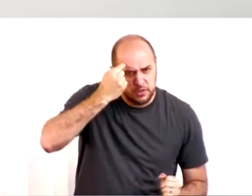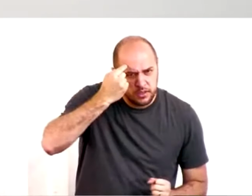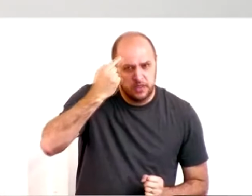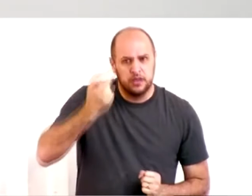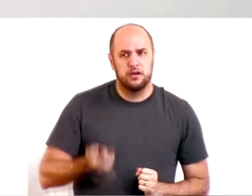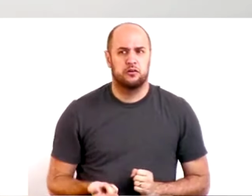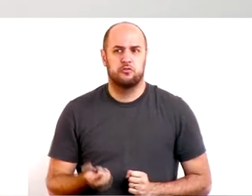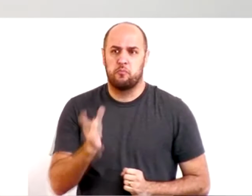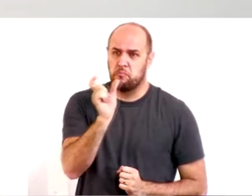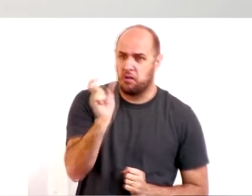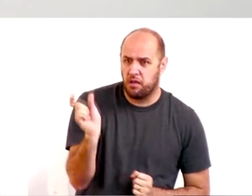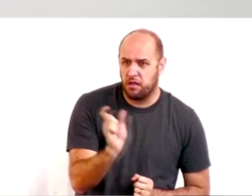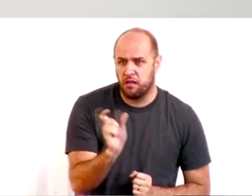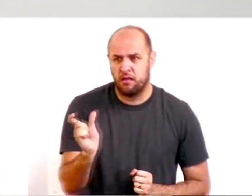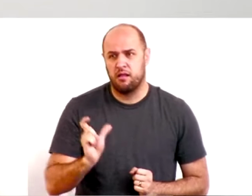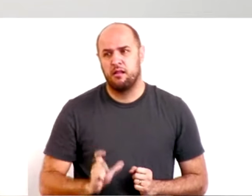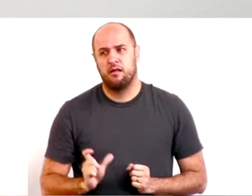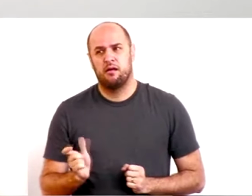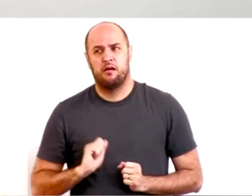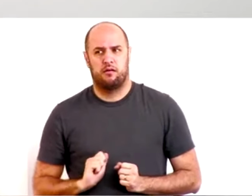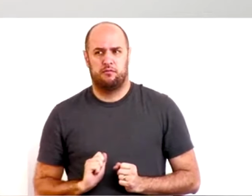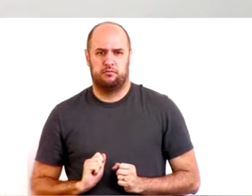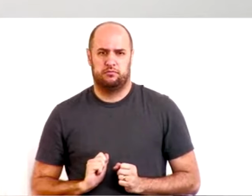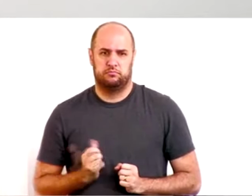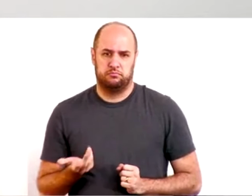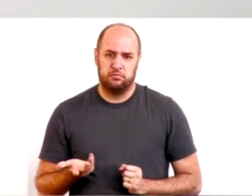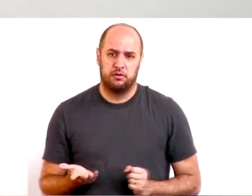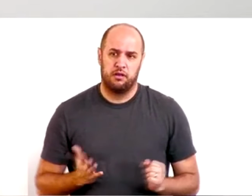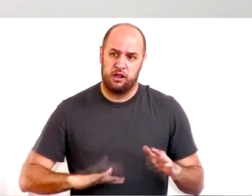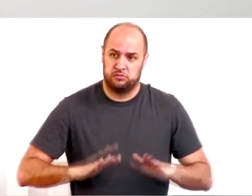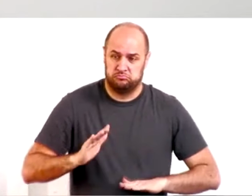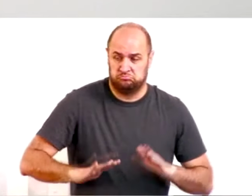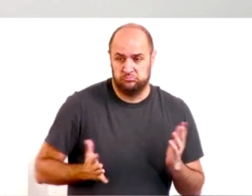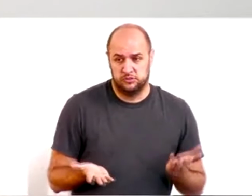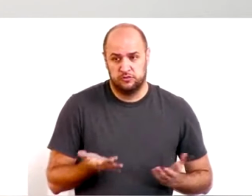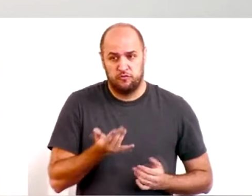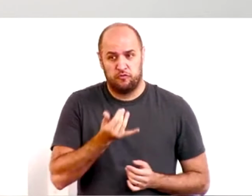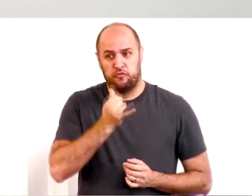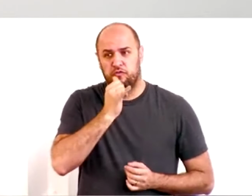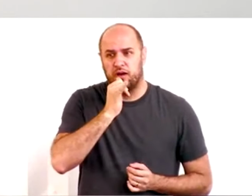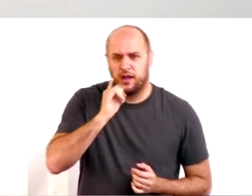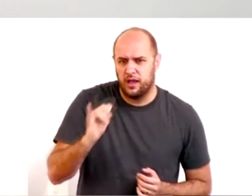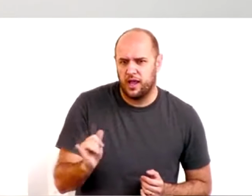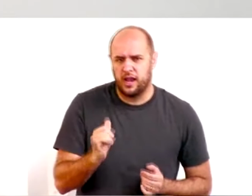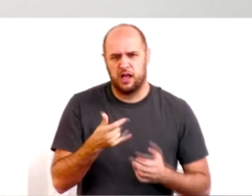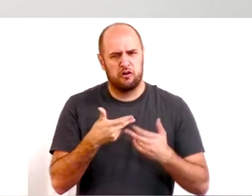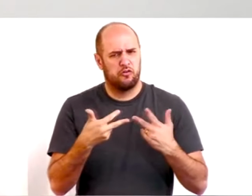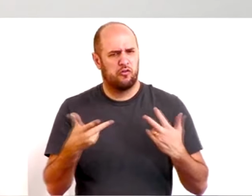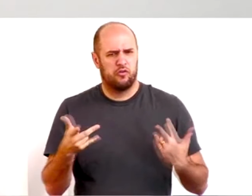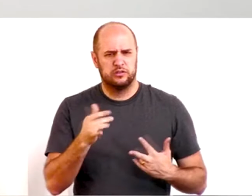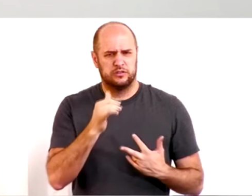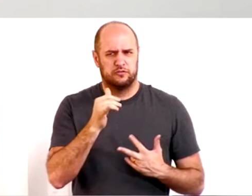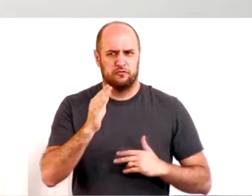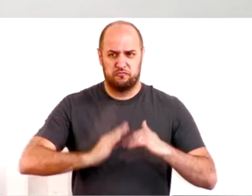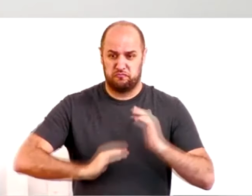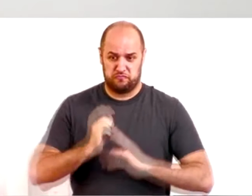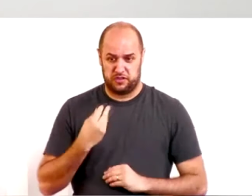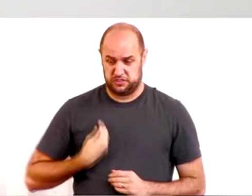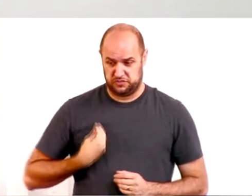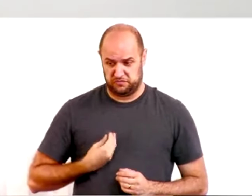pensamentos, palavras que talvez você tenha falado, ou coisas que você tem